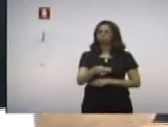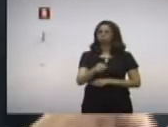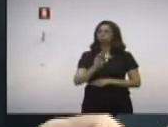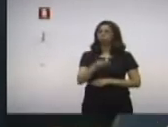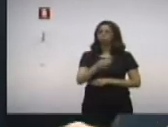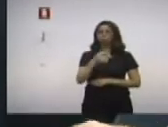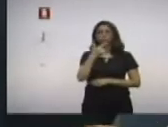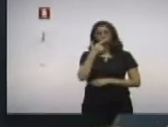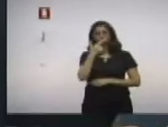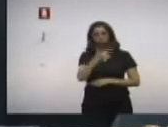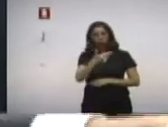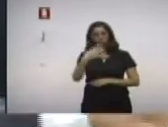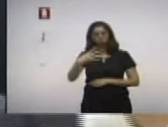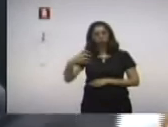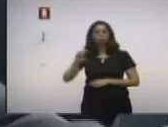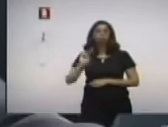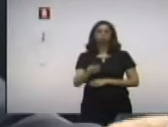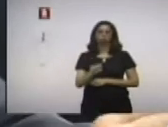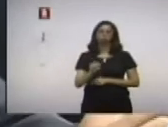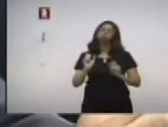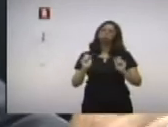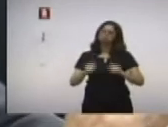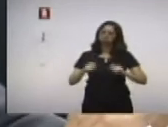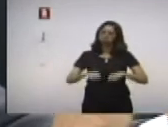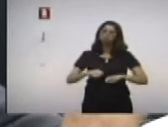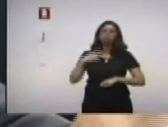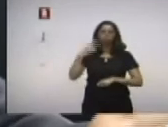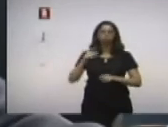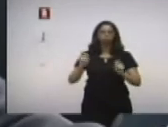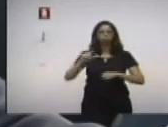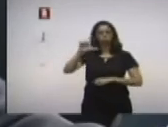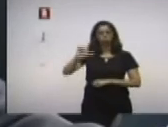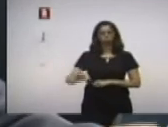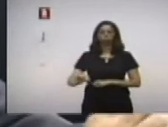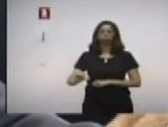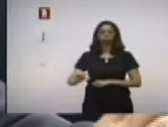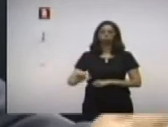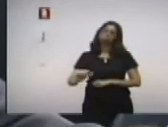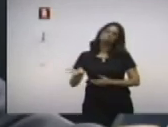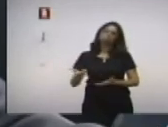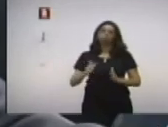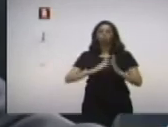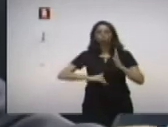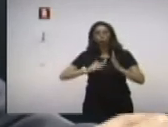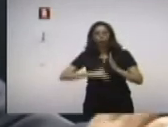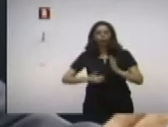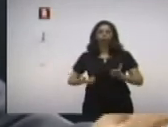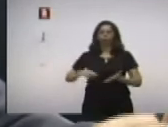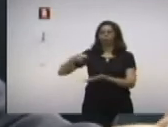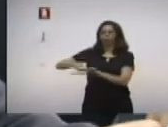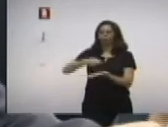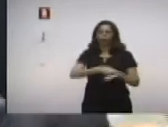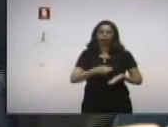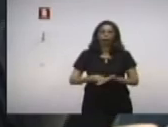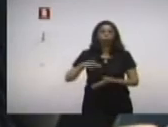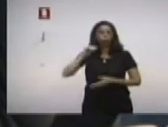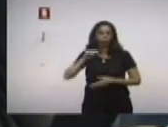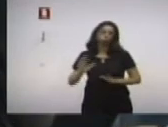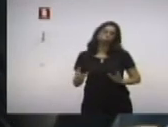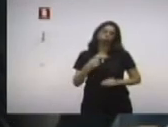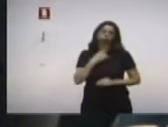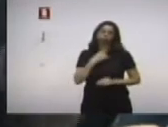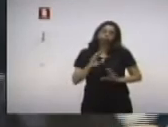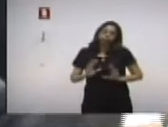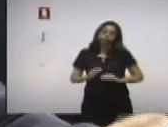244 milhões o vereador pode diminuir esse valor e tem as despesas que ele pode tirar pode tirar despesa de funcionar algumas